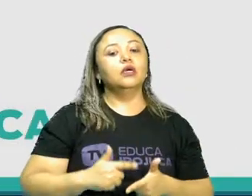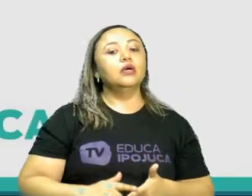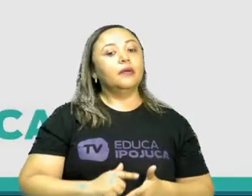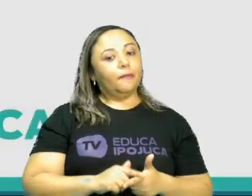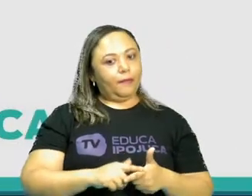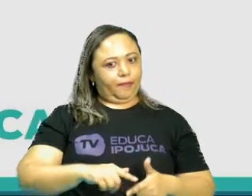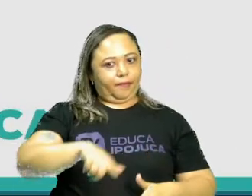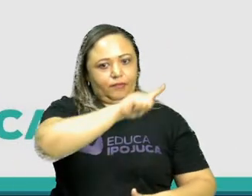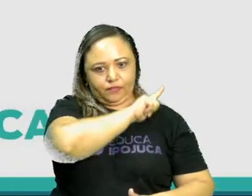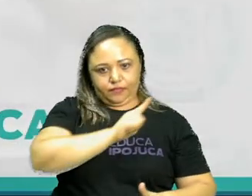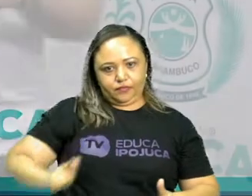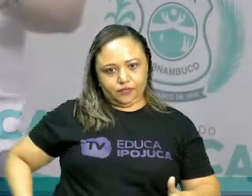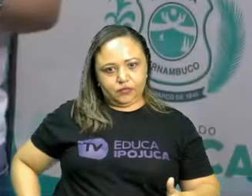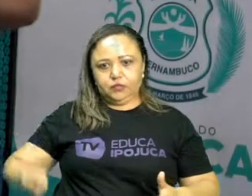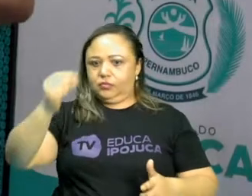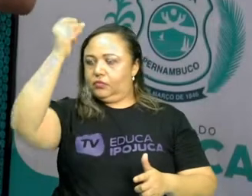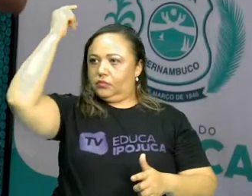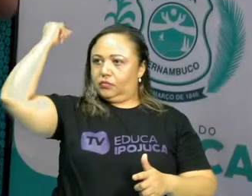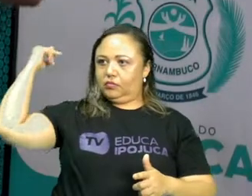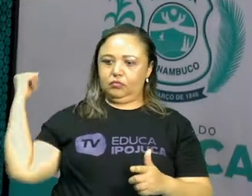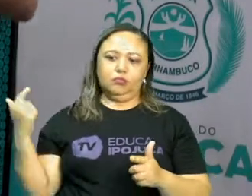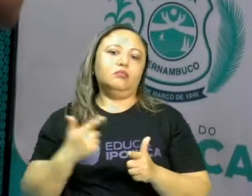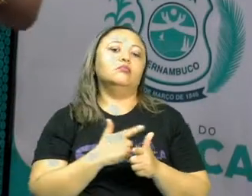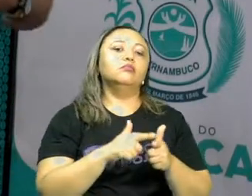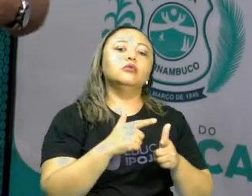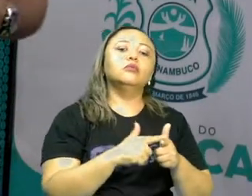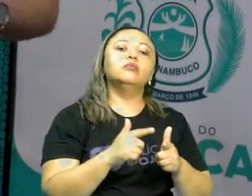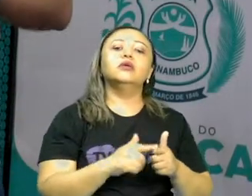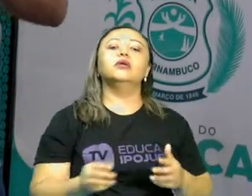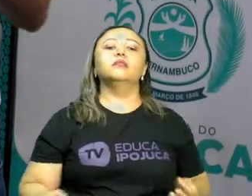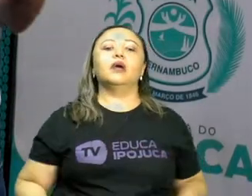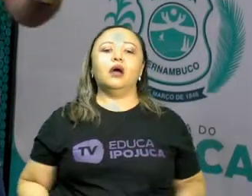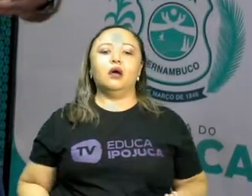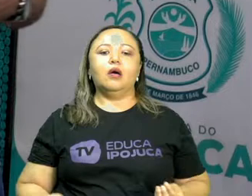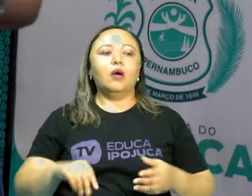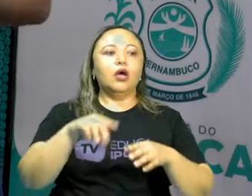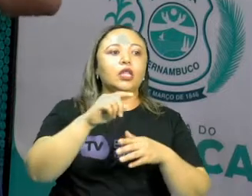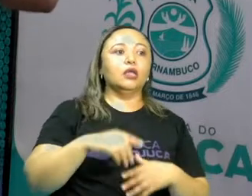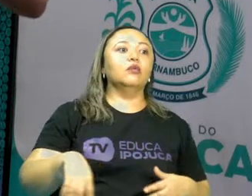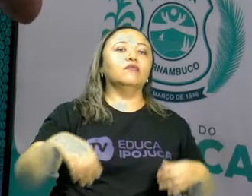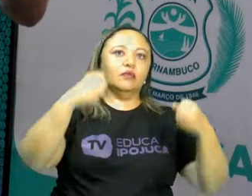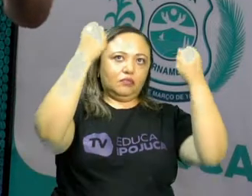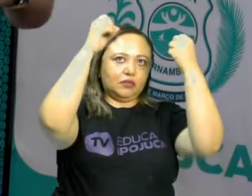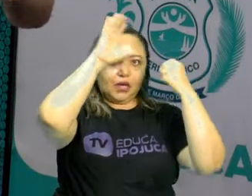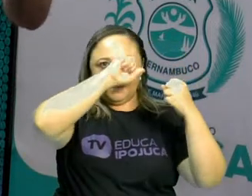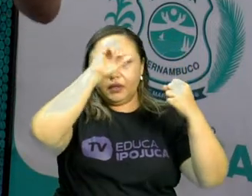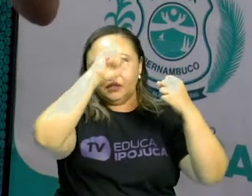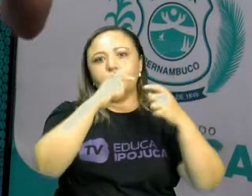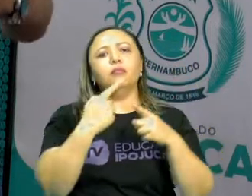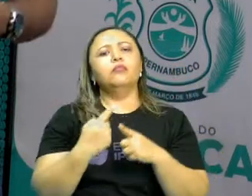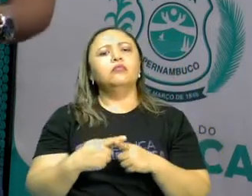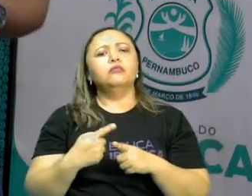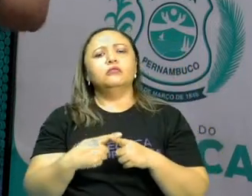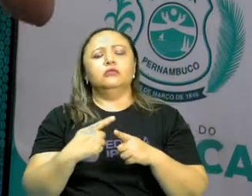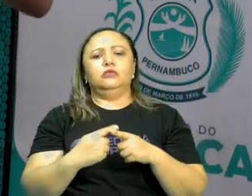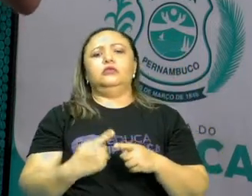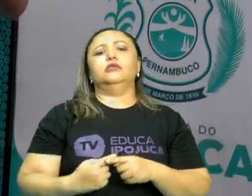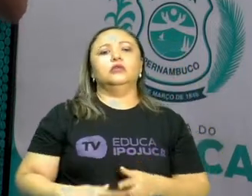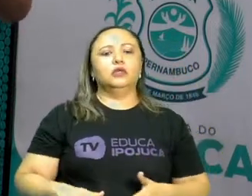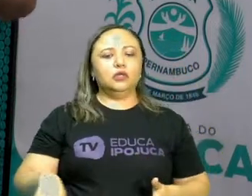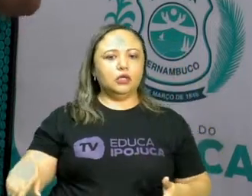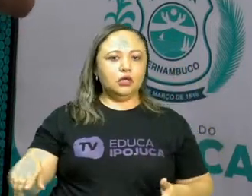regime, né? Nós vamos ver qual foi o motivo, né, dessa crise no antigo regime que vai abalar aí